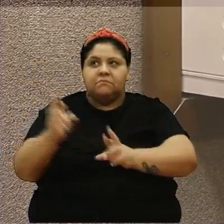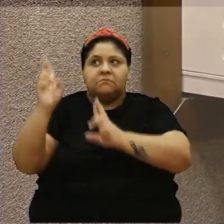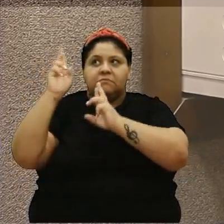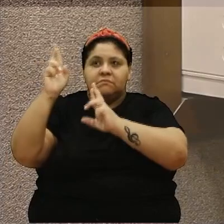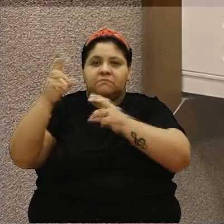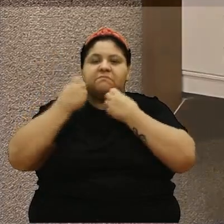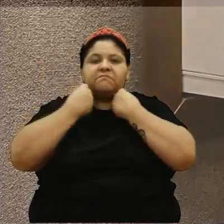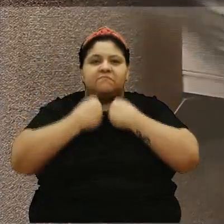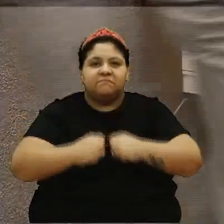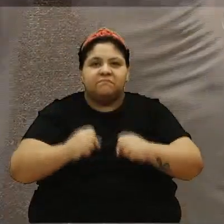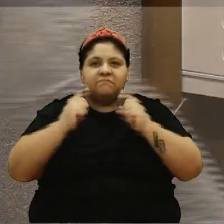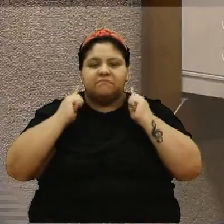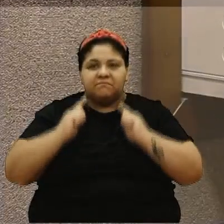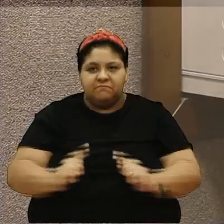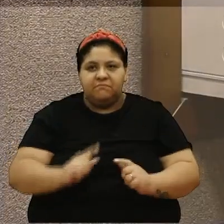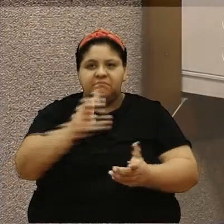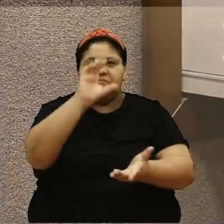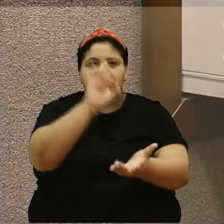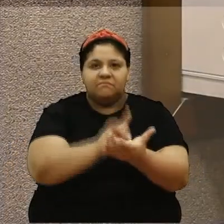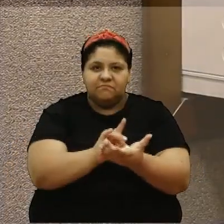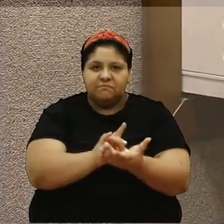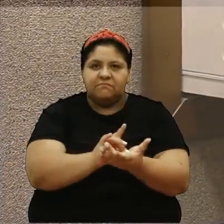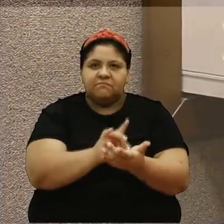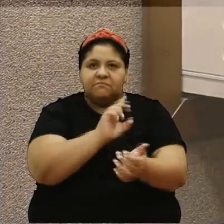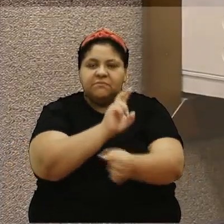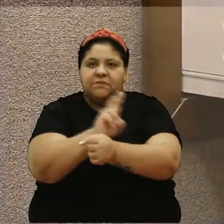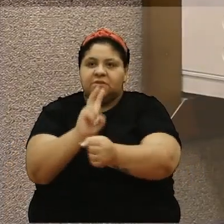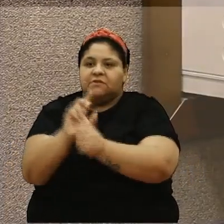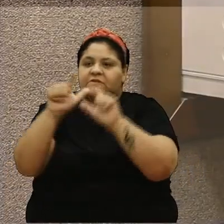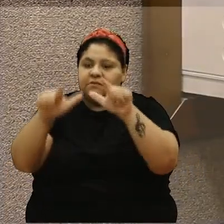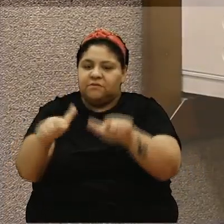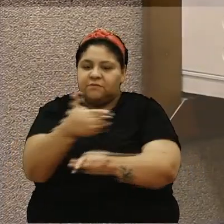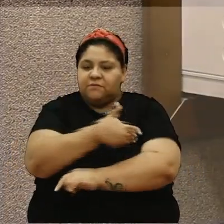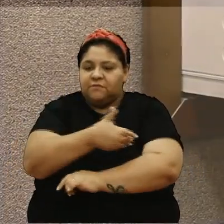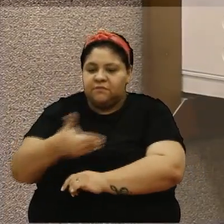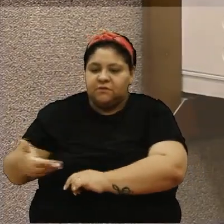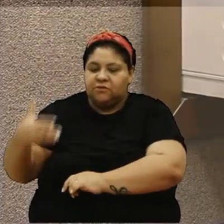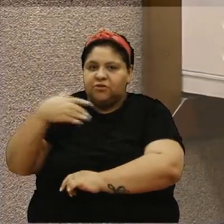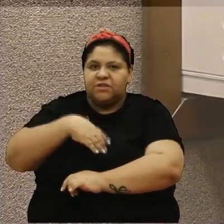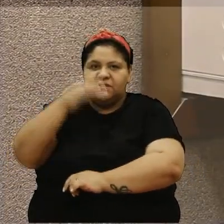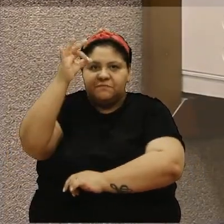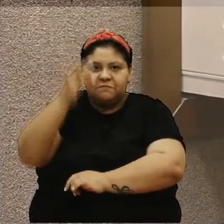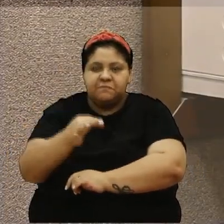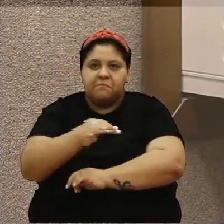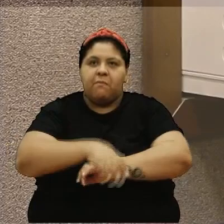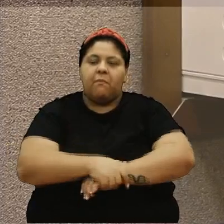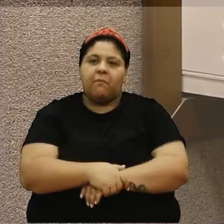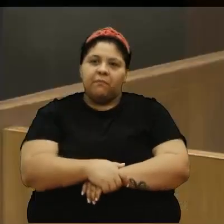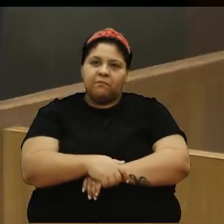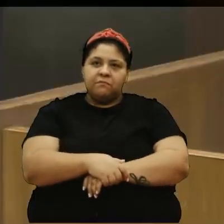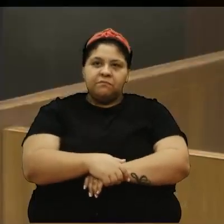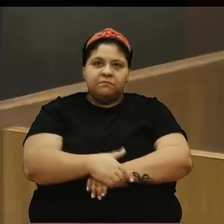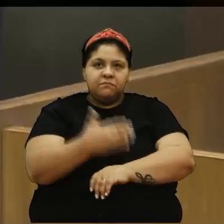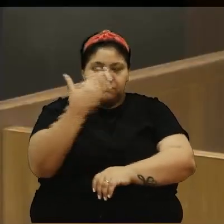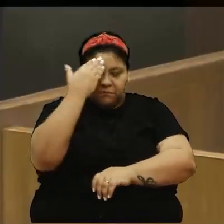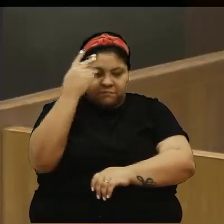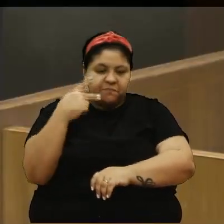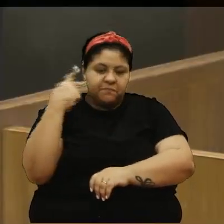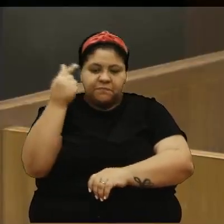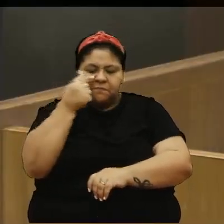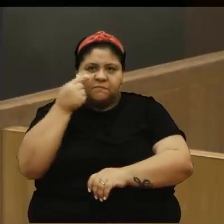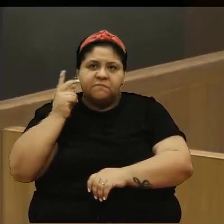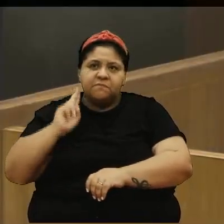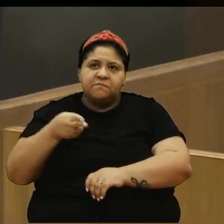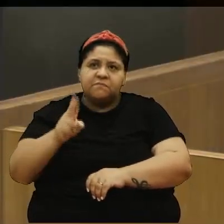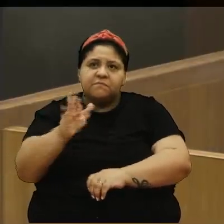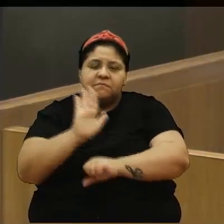de Gestão venha efetivamente para cuidar dos espaços públicos de forma permanente. Obrigado, vereador Eloy, sempre